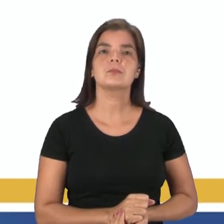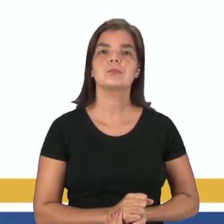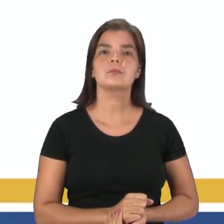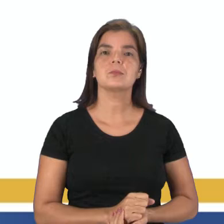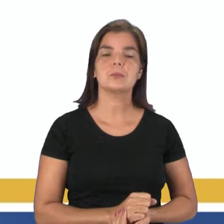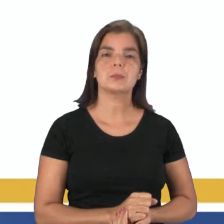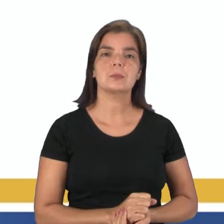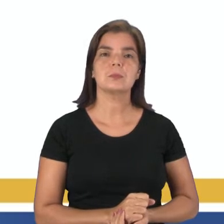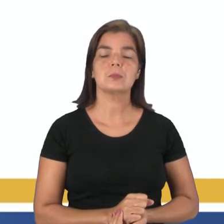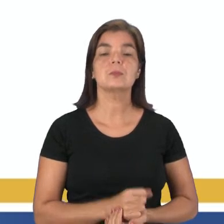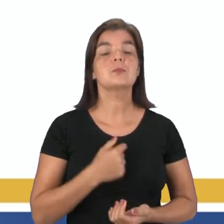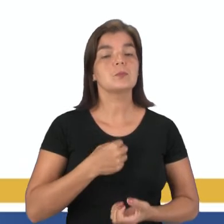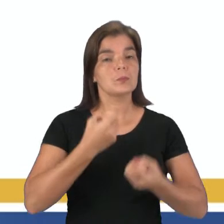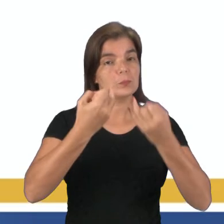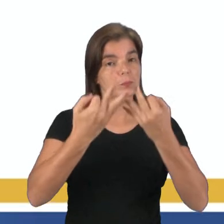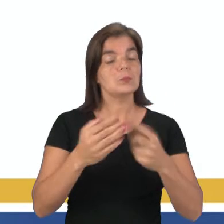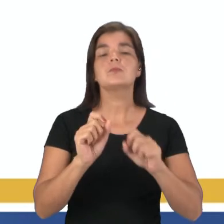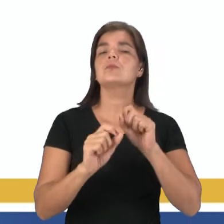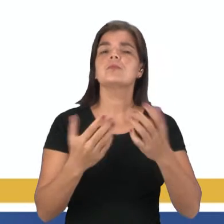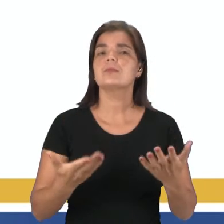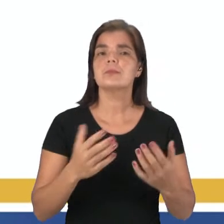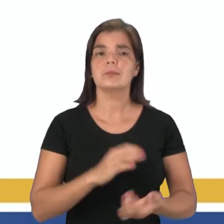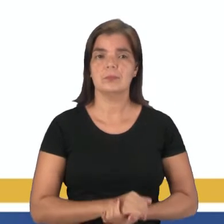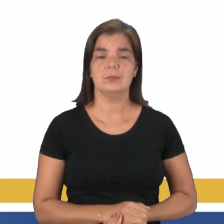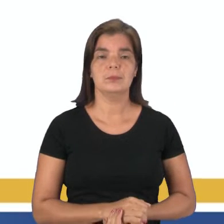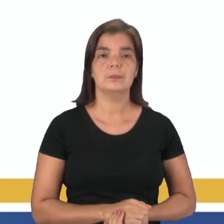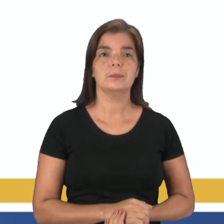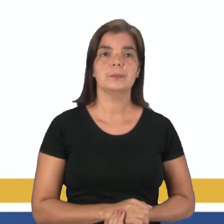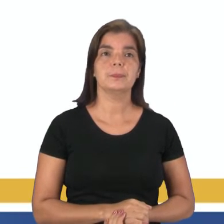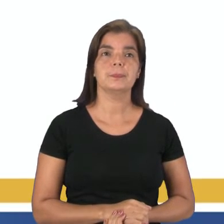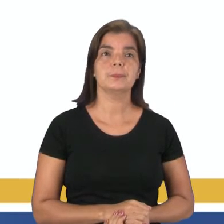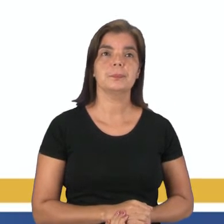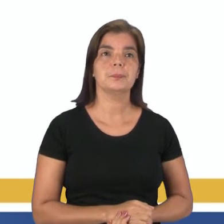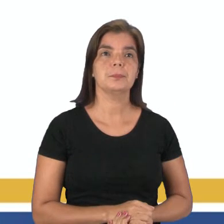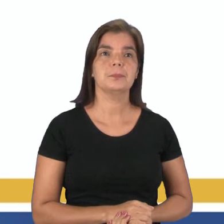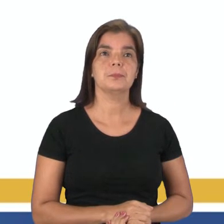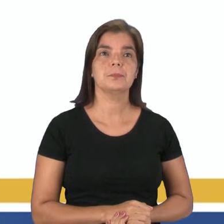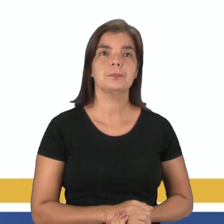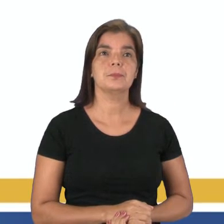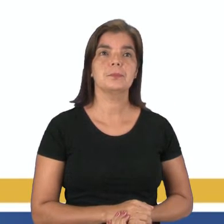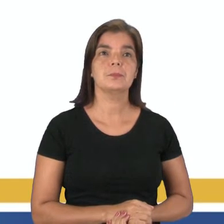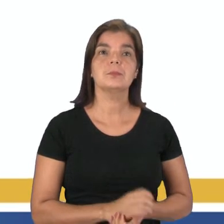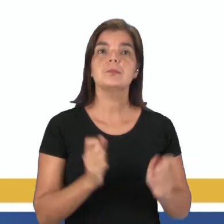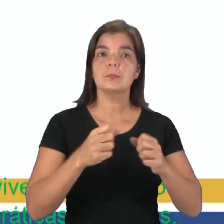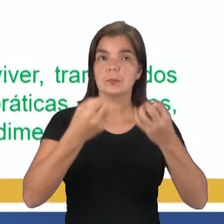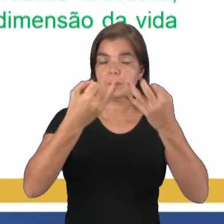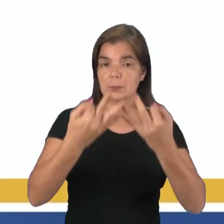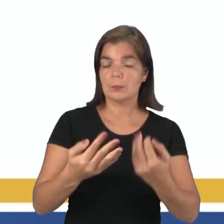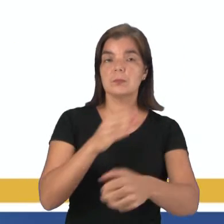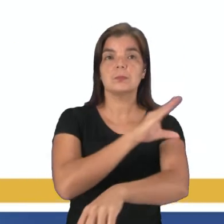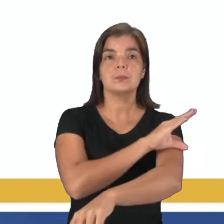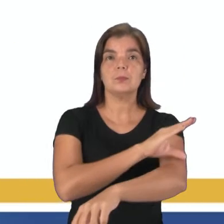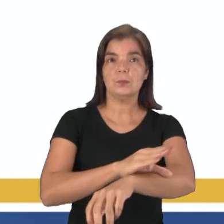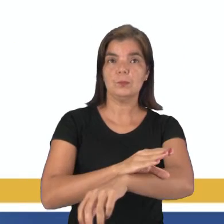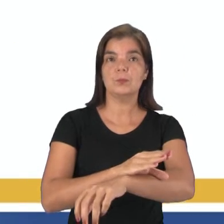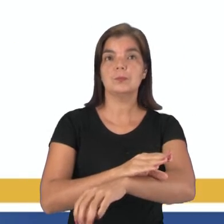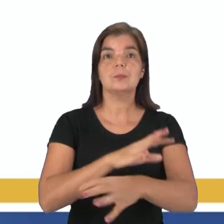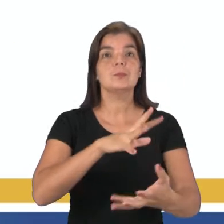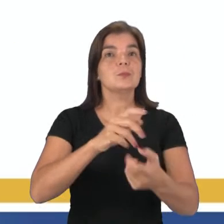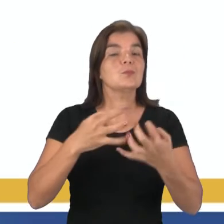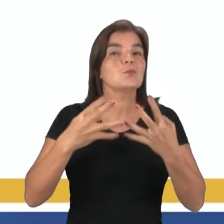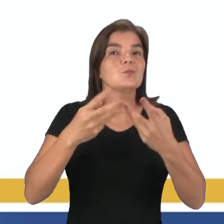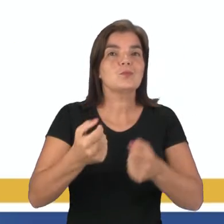Questão básica, questão de conceito, certo? Conceitual. O que é cultura? Vamos lá.